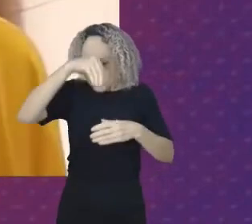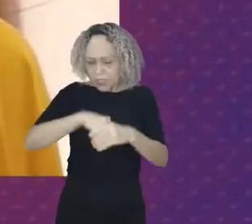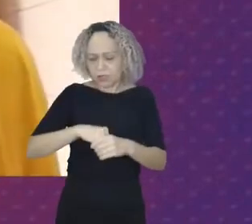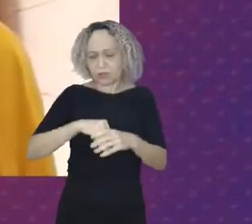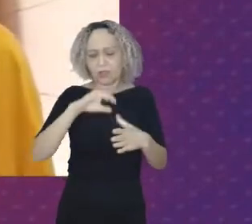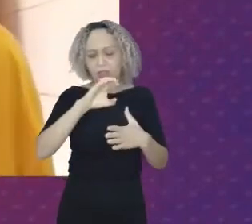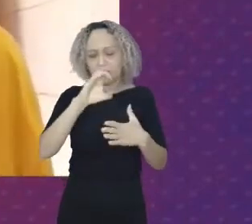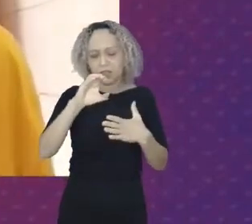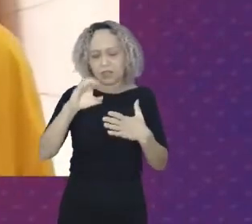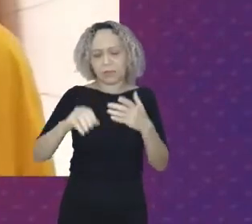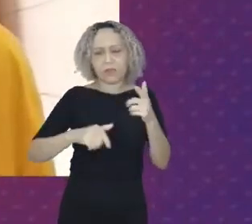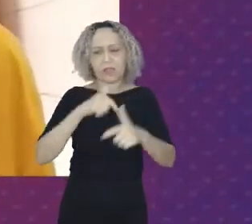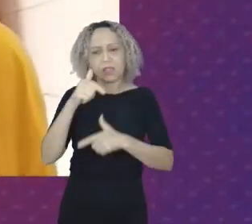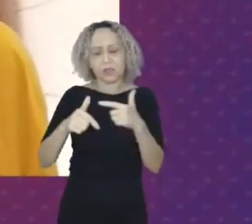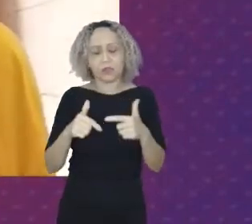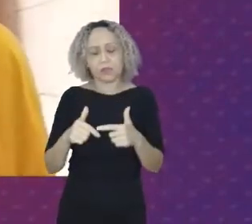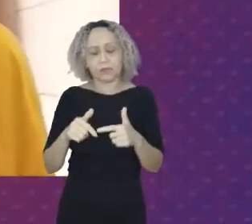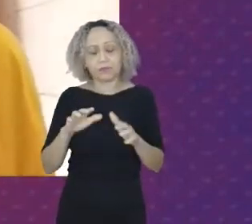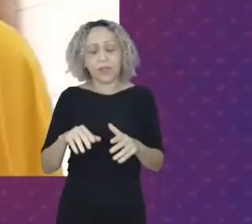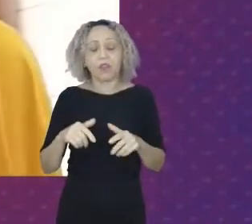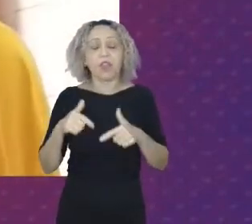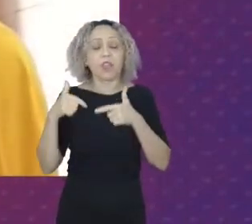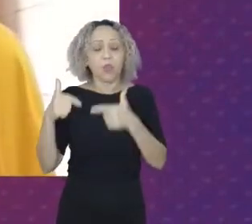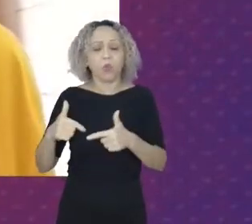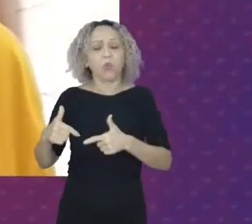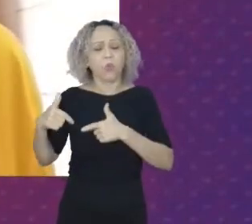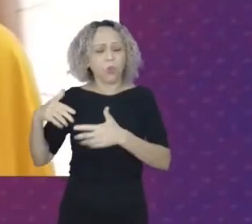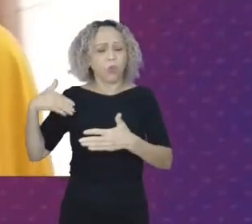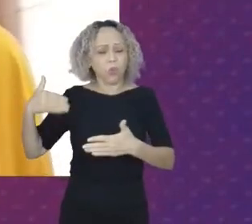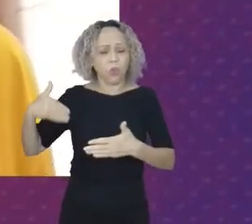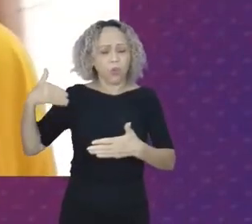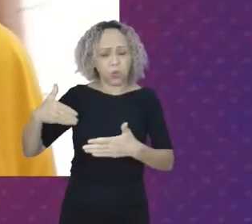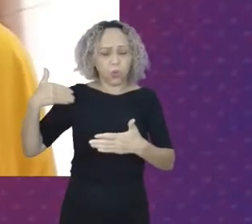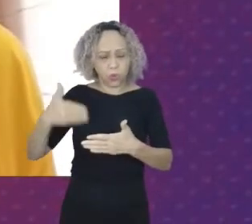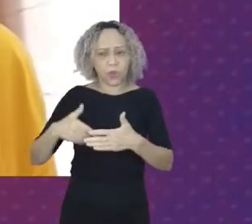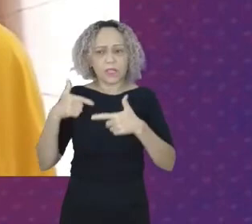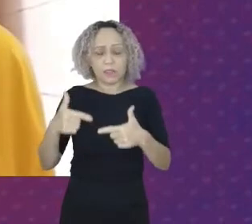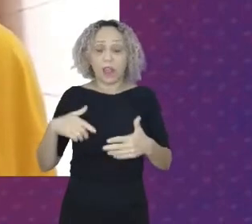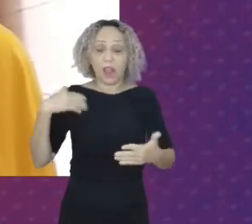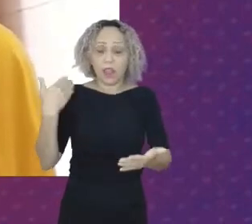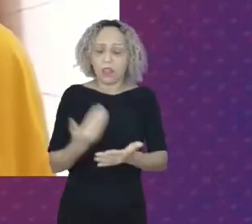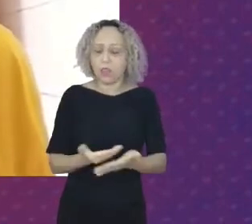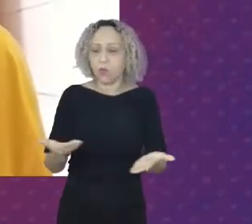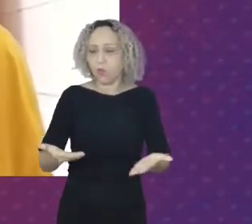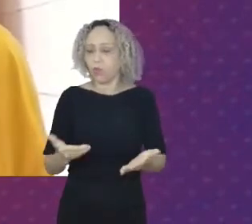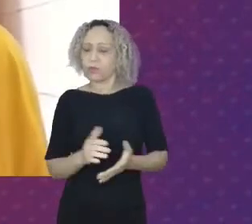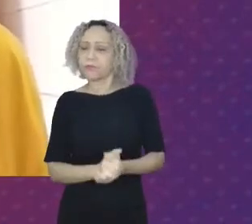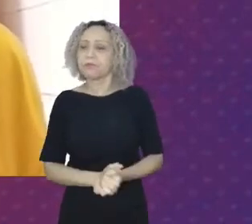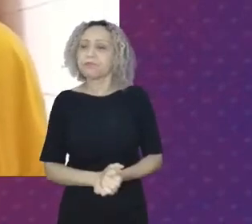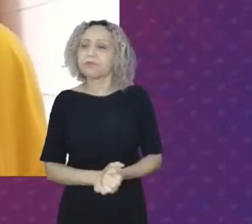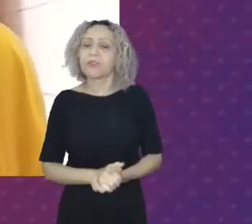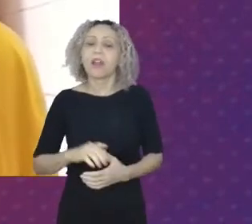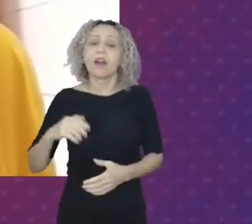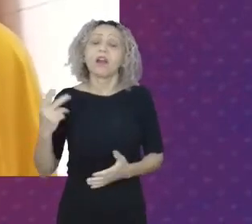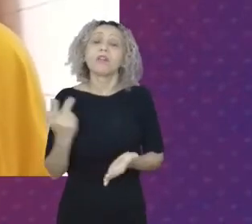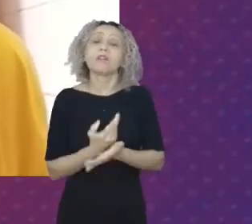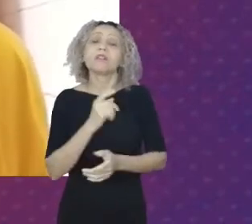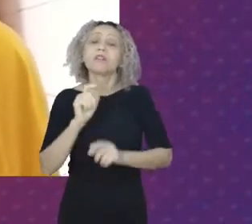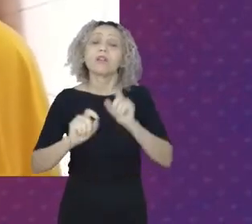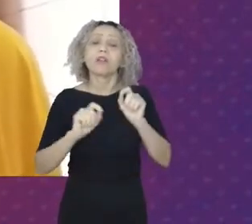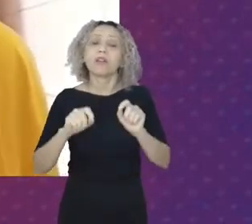essa luta, ela não parou, como até hoje não para, né? E aí o que aconteceu foi que a